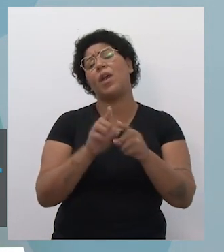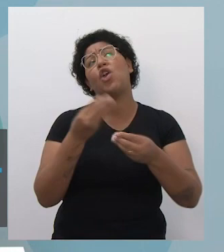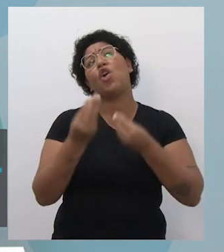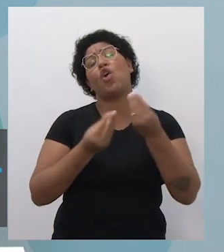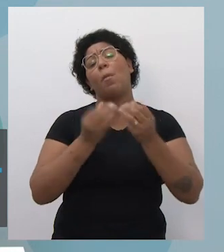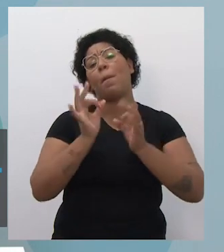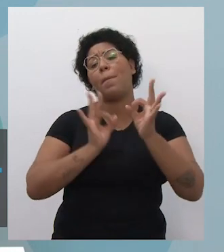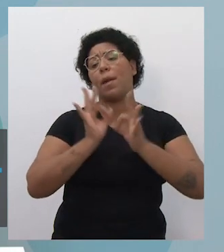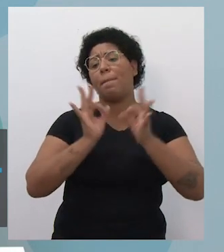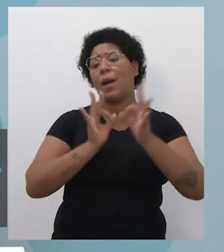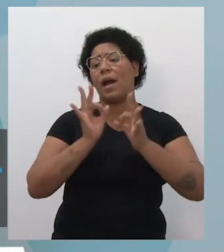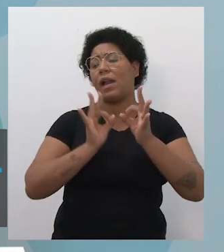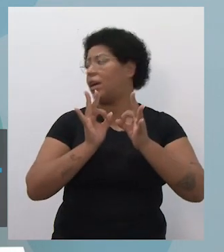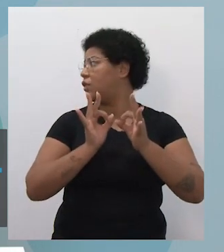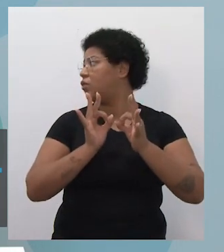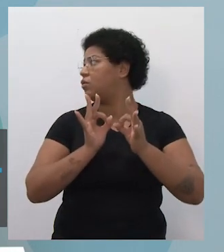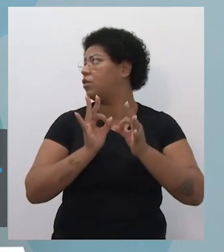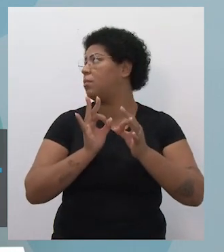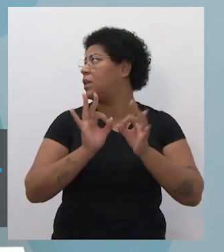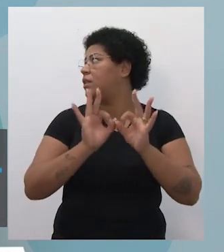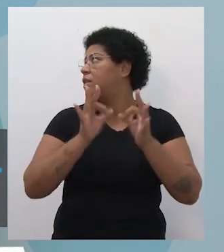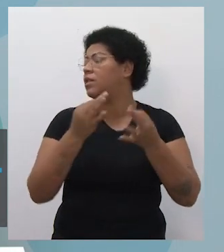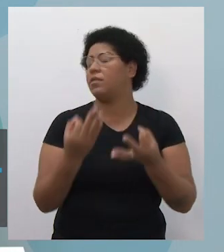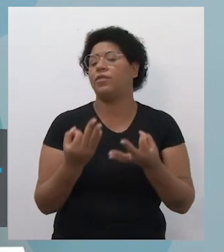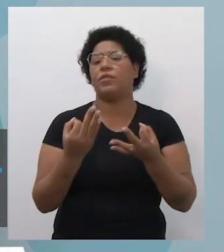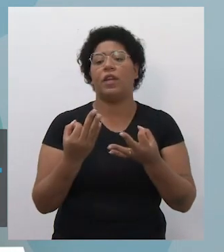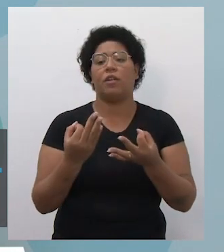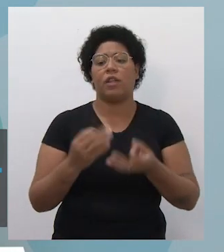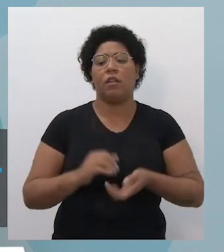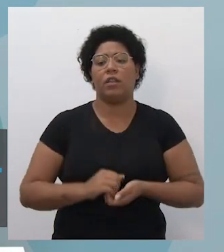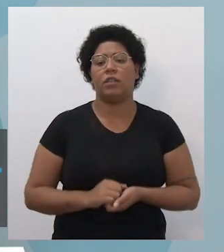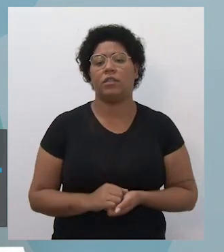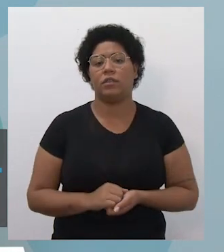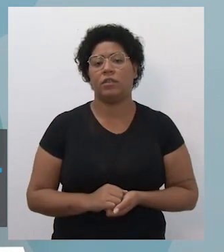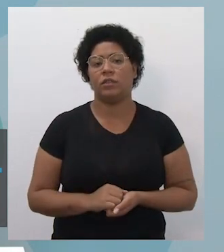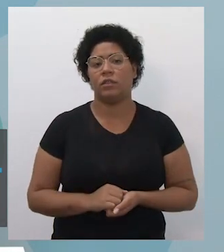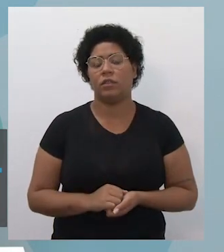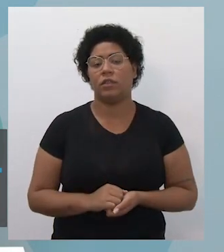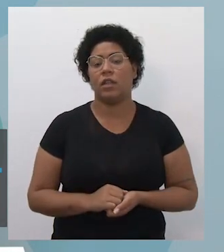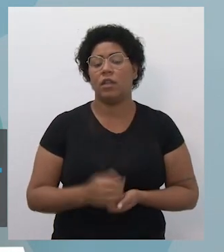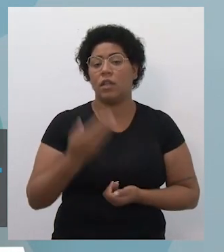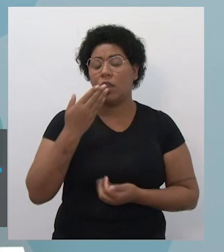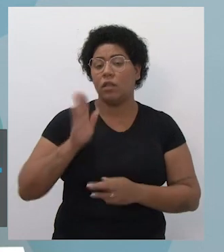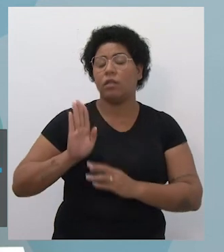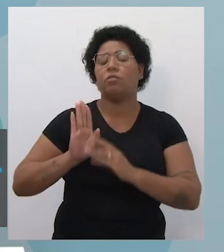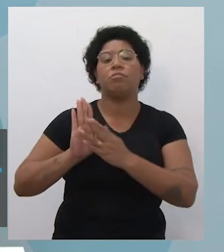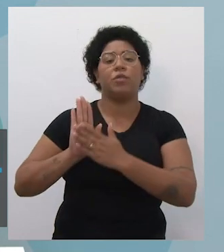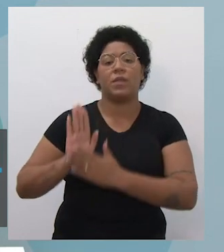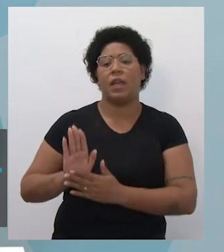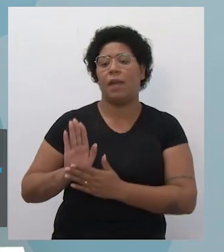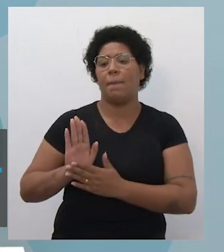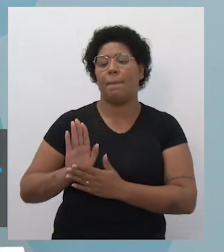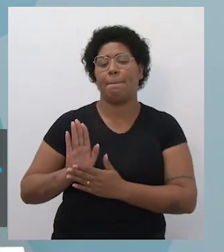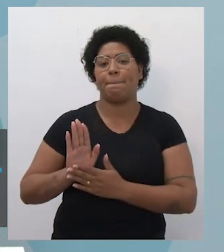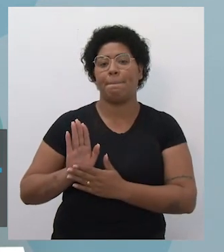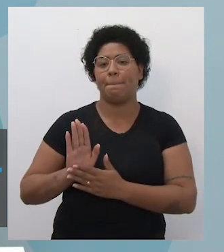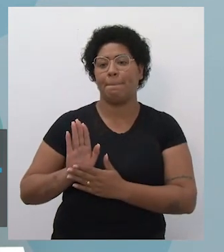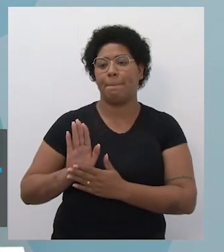planejar, né, de uma forma mais adequada esse projeto que vocês estão desenvolvendo agora com os estudantes,